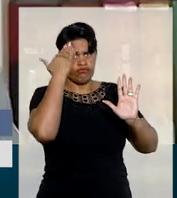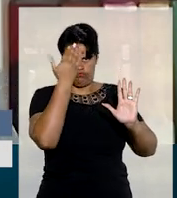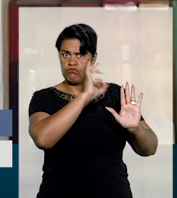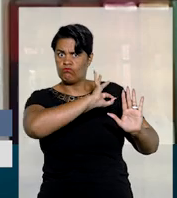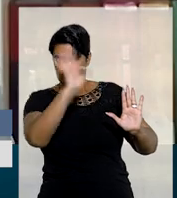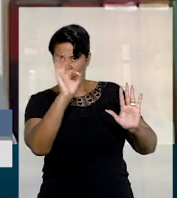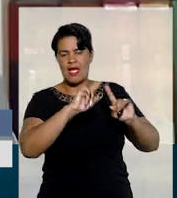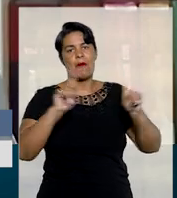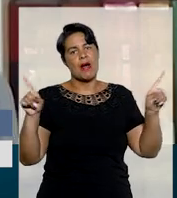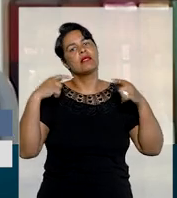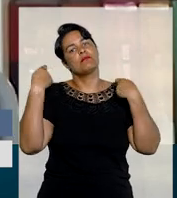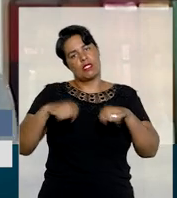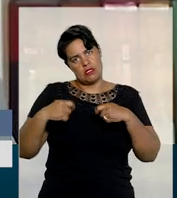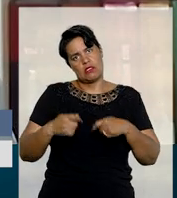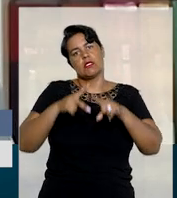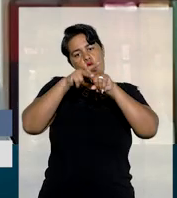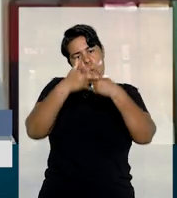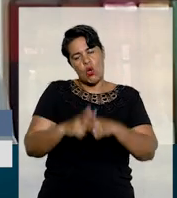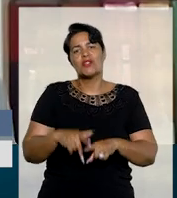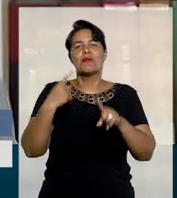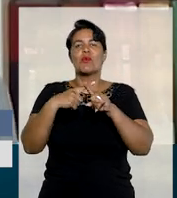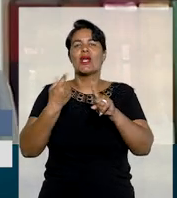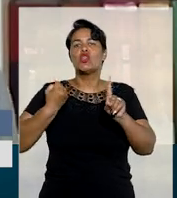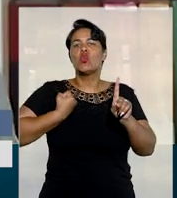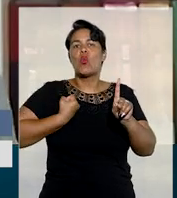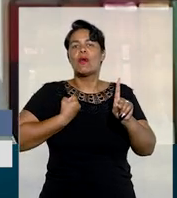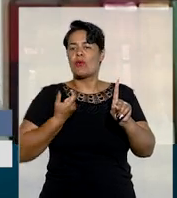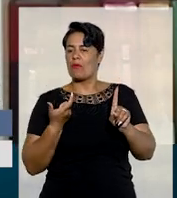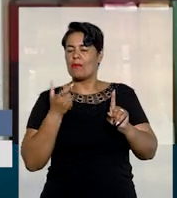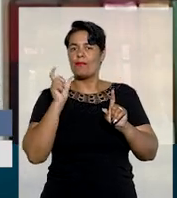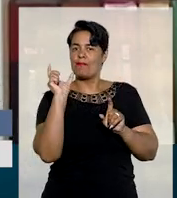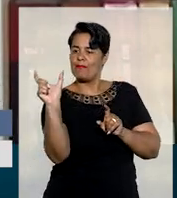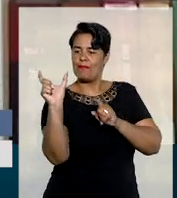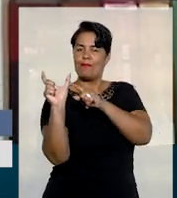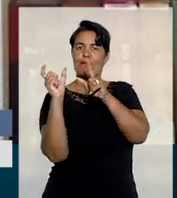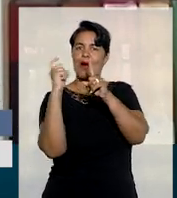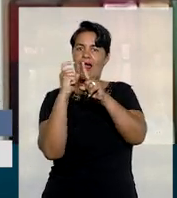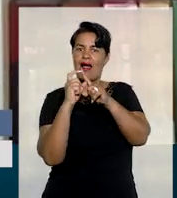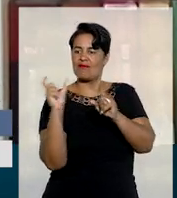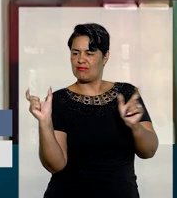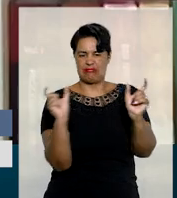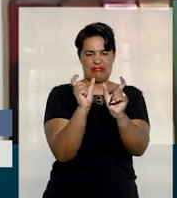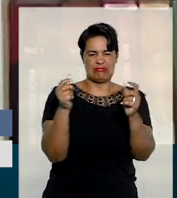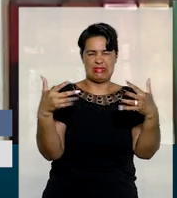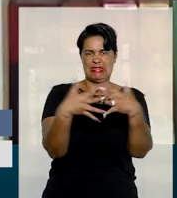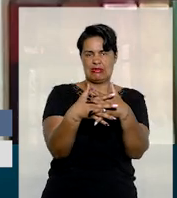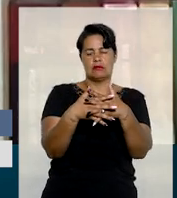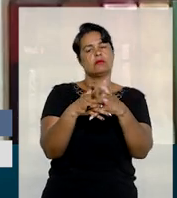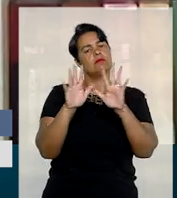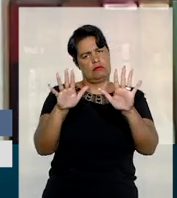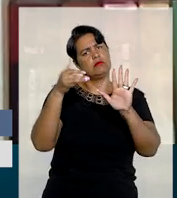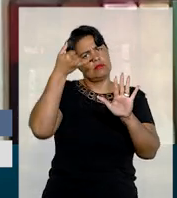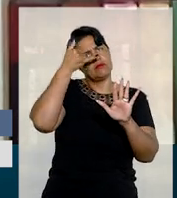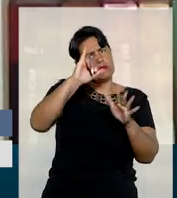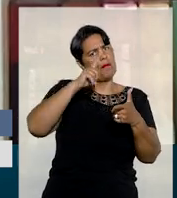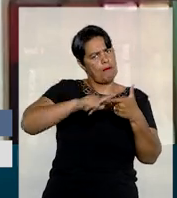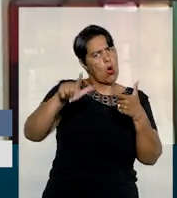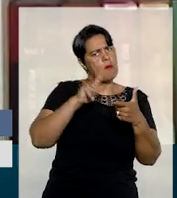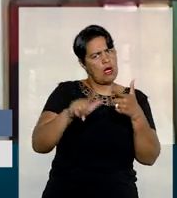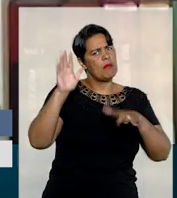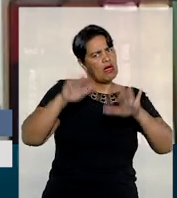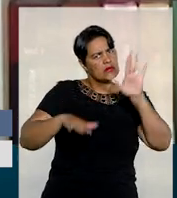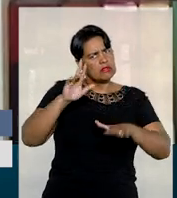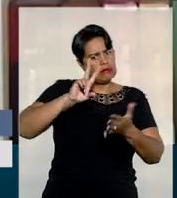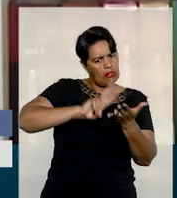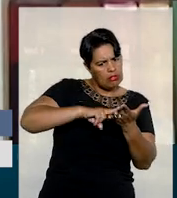decisão, mas é um erro que precisa ser corrigido justamente para evitar interpretações diferentes,